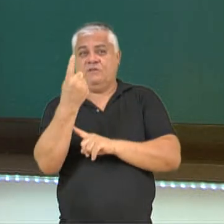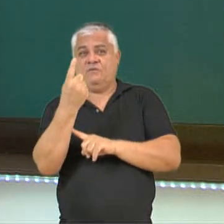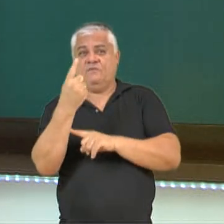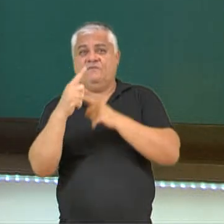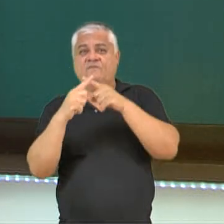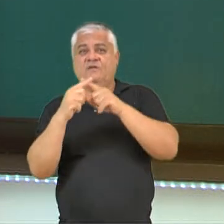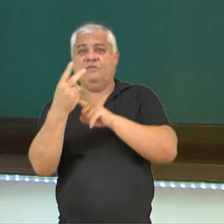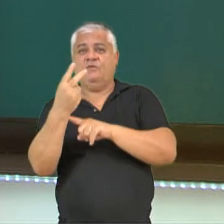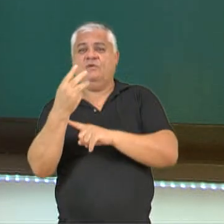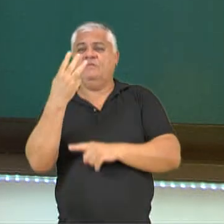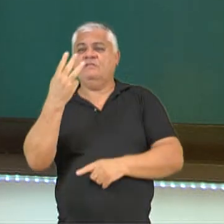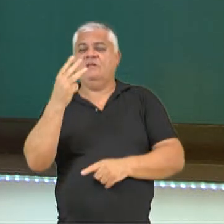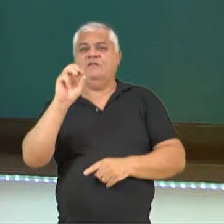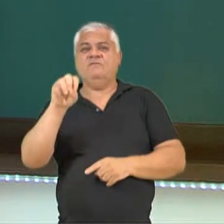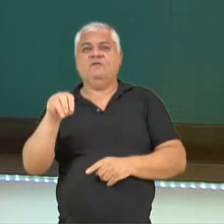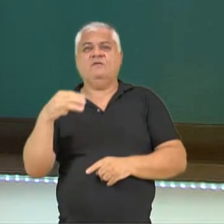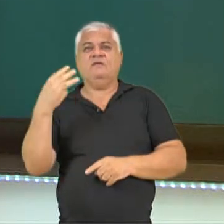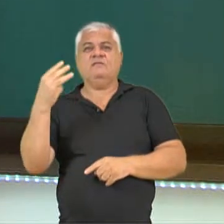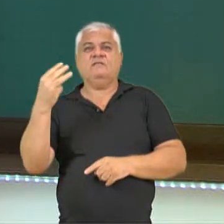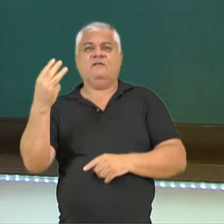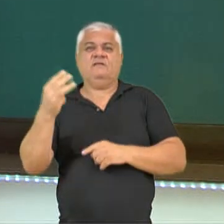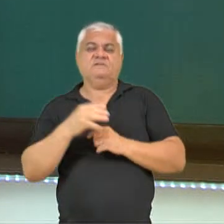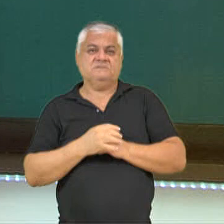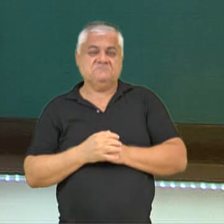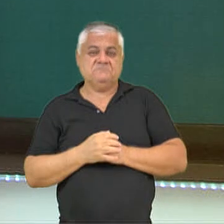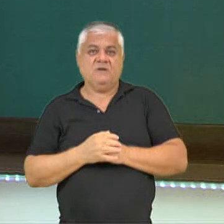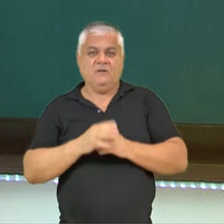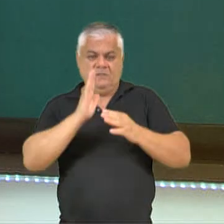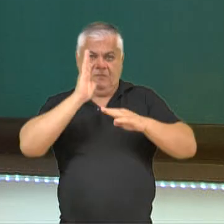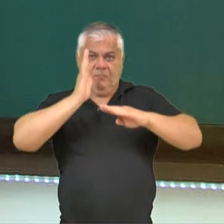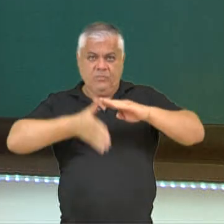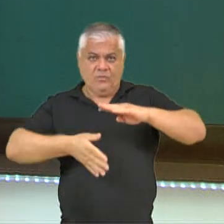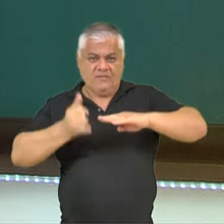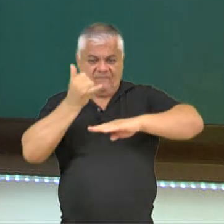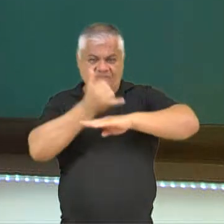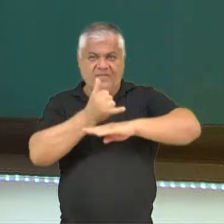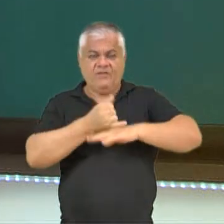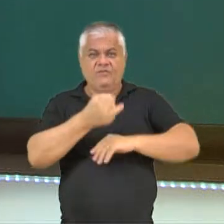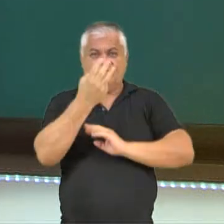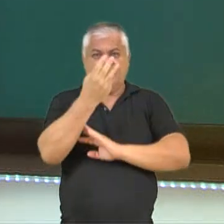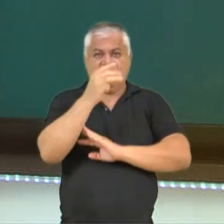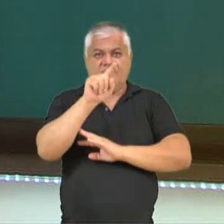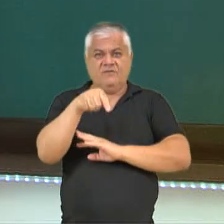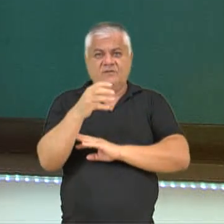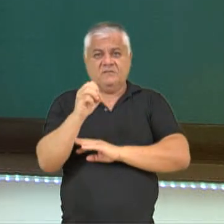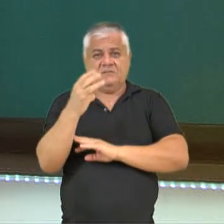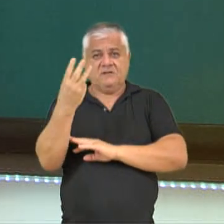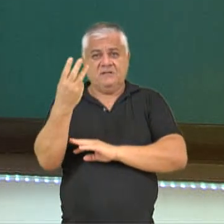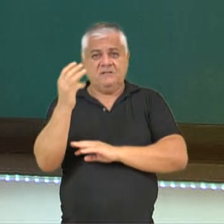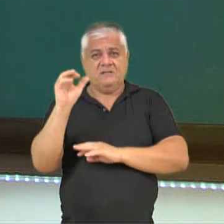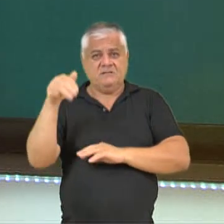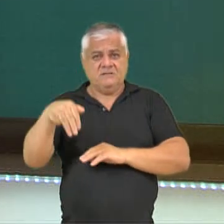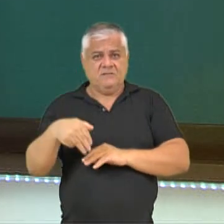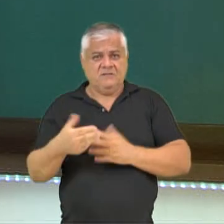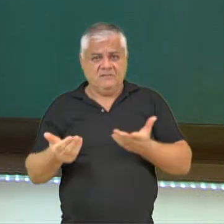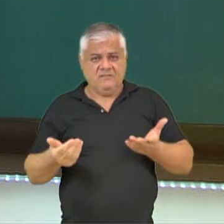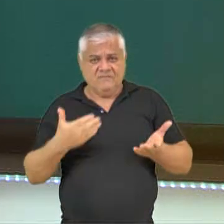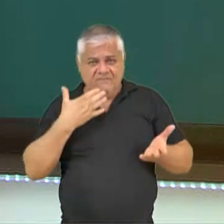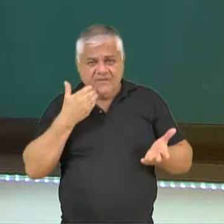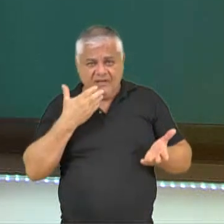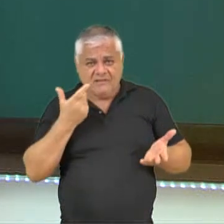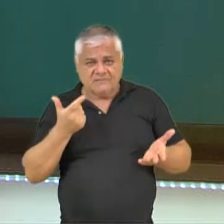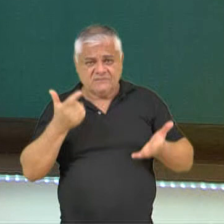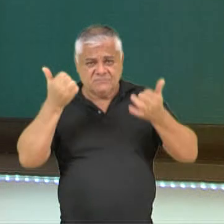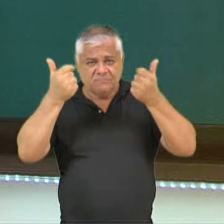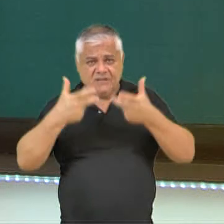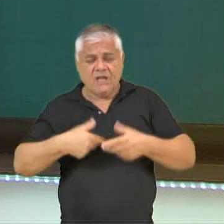por 2, então significa que ele tem que cortar um pedaço de 3,03 centímetros. Não ficava mais fácil ter